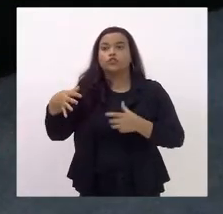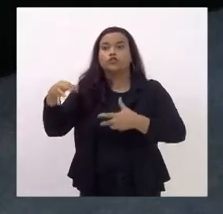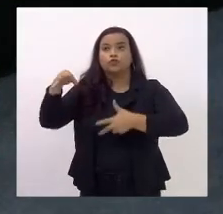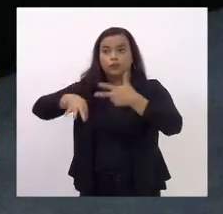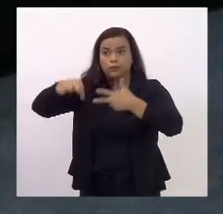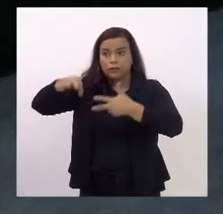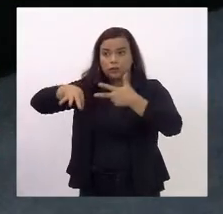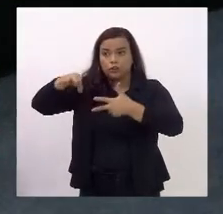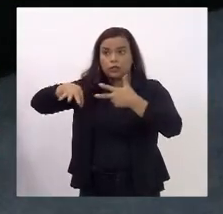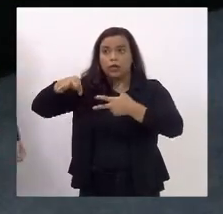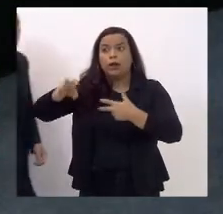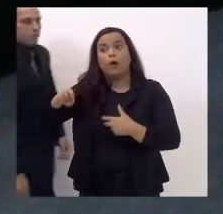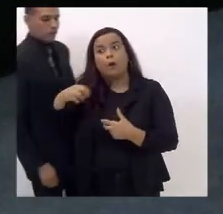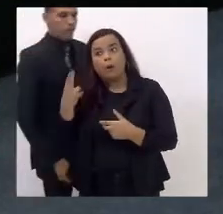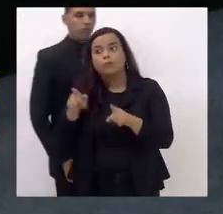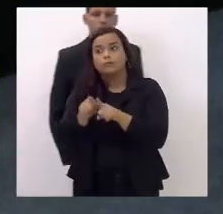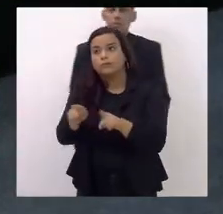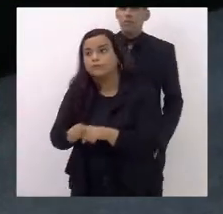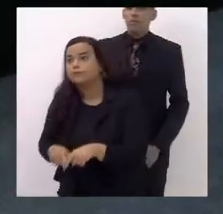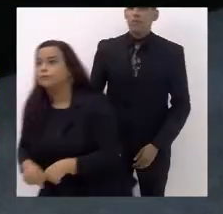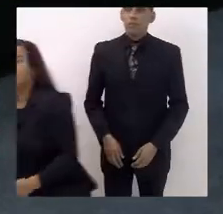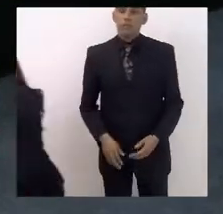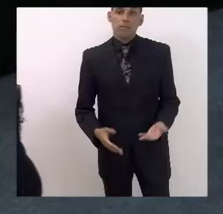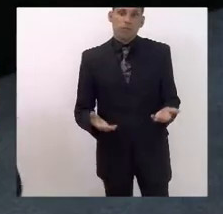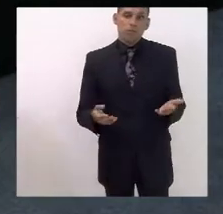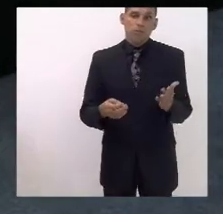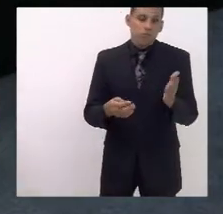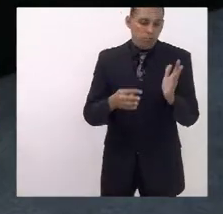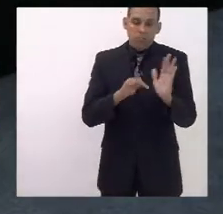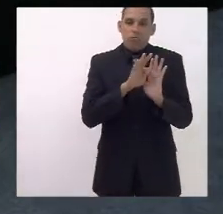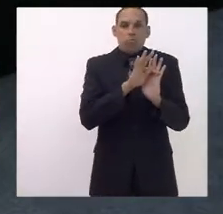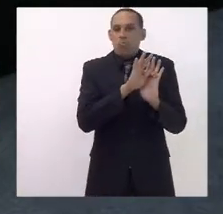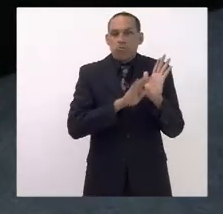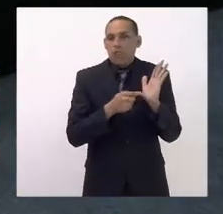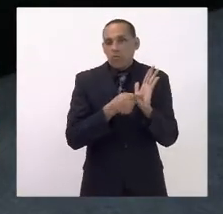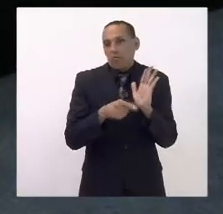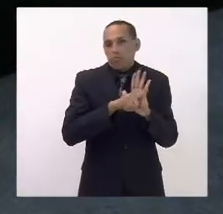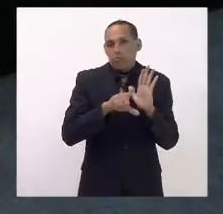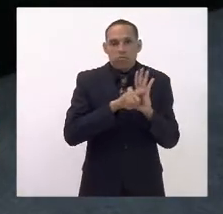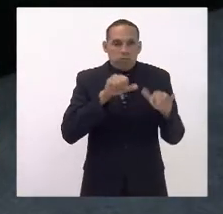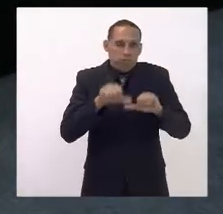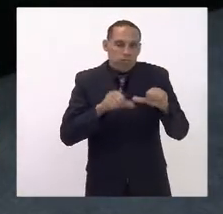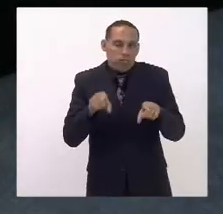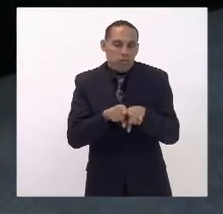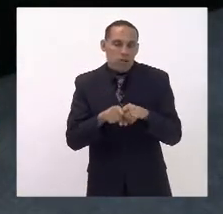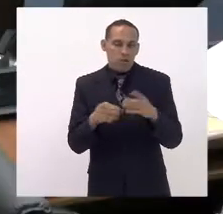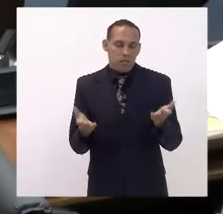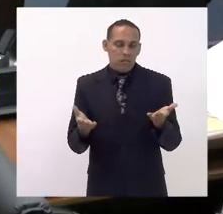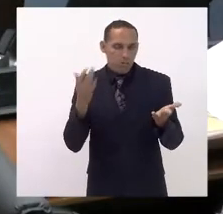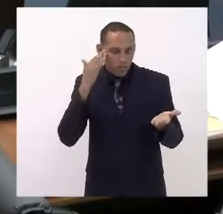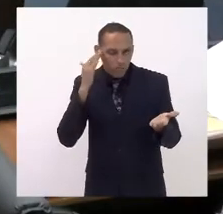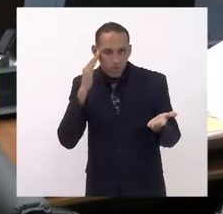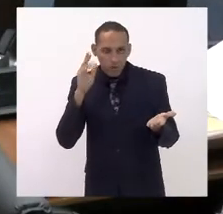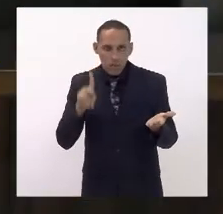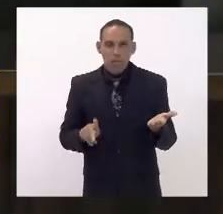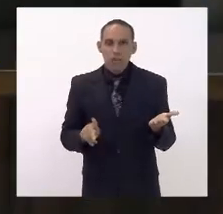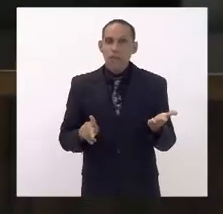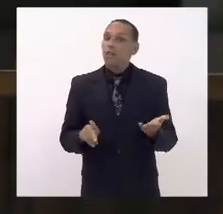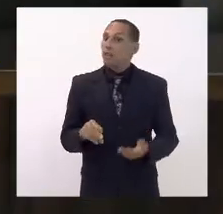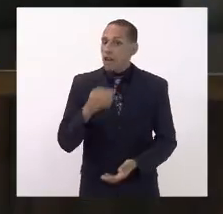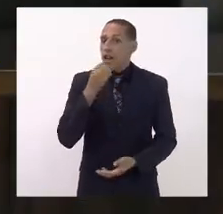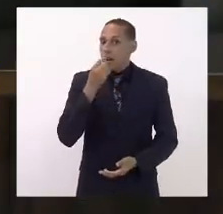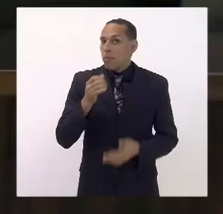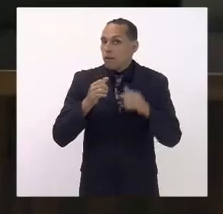até mesmo que, se for o caso, mexer na redação da lei. Entendeu, presidente? Ok. É bom que você diga